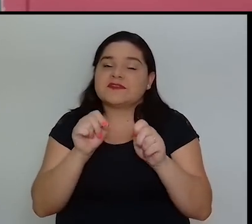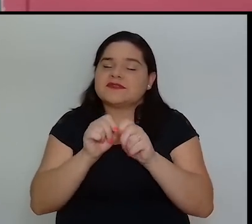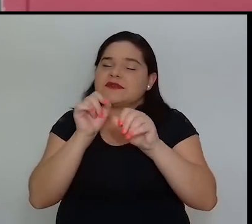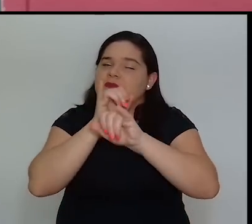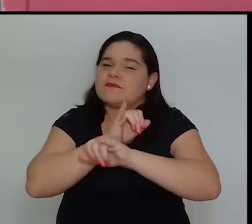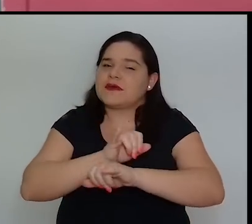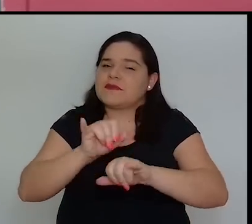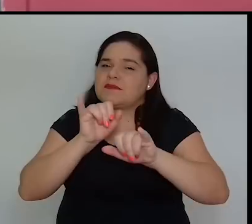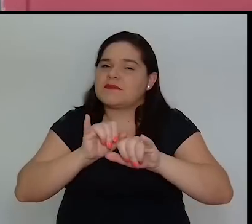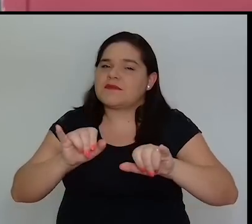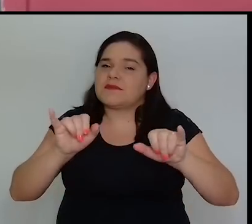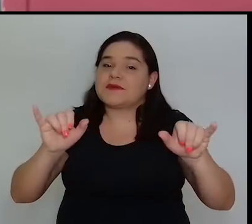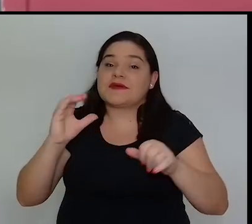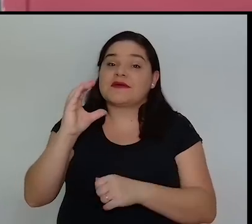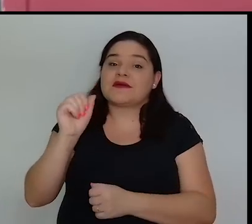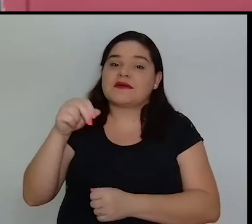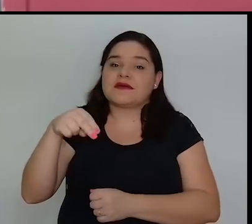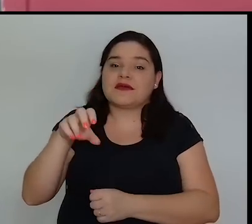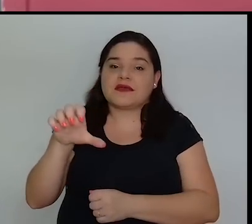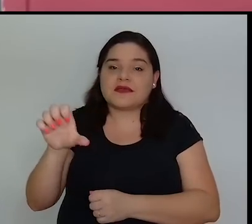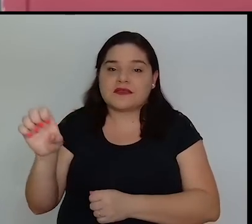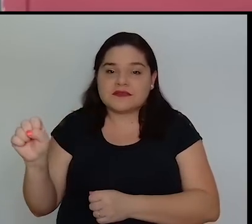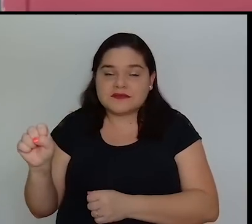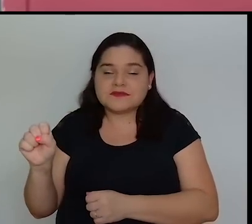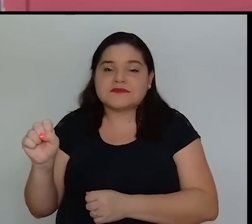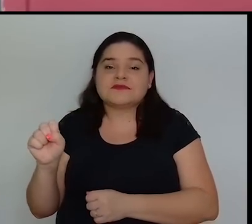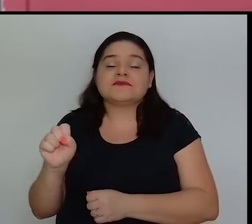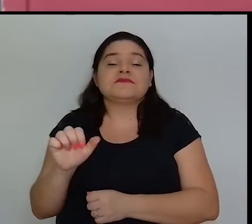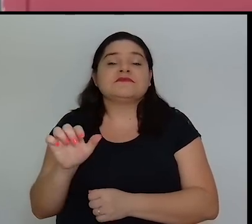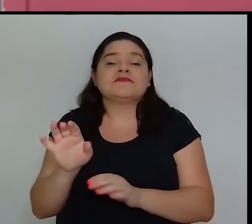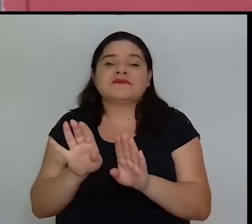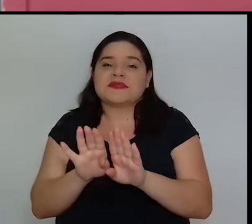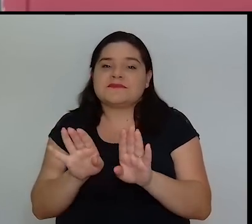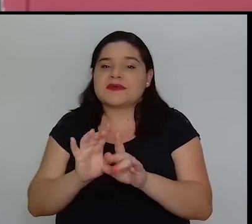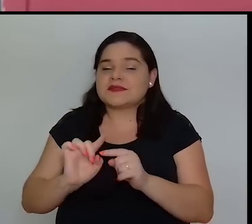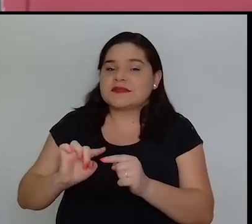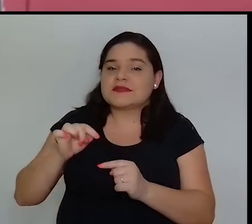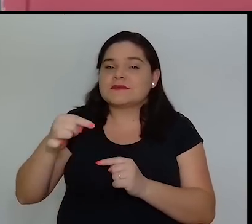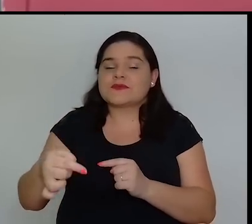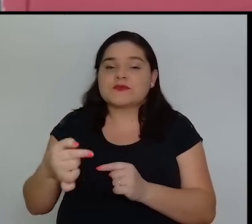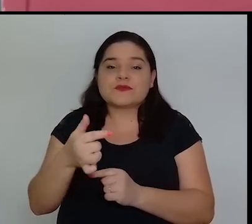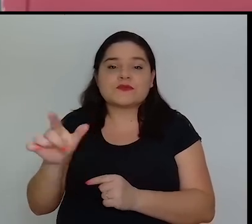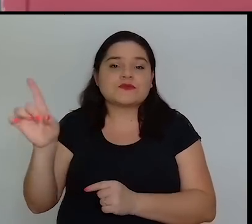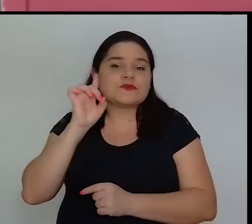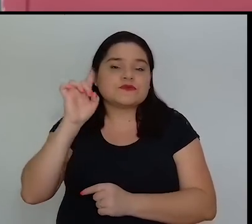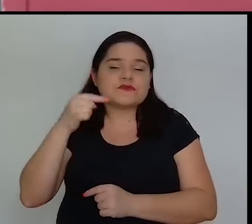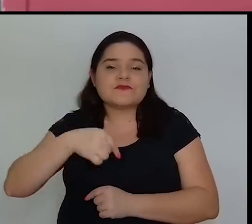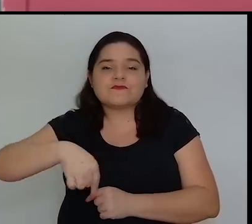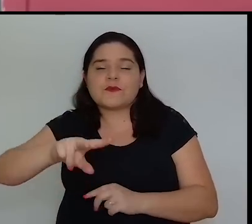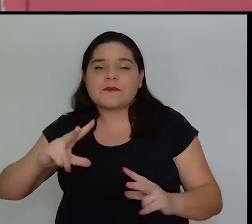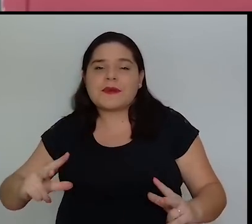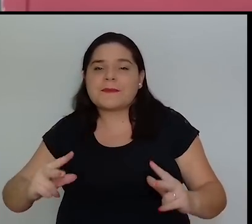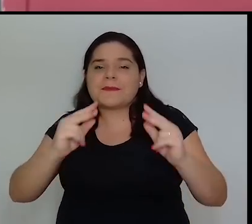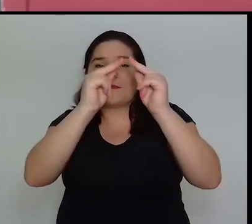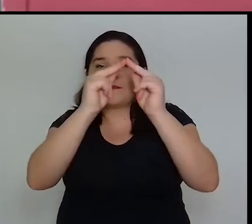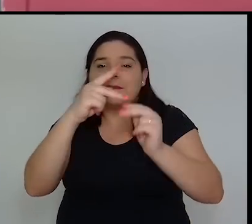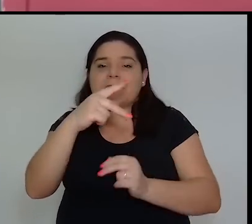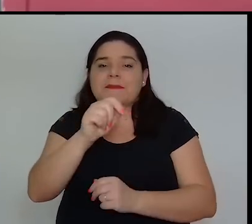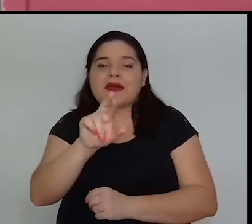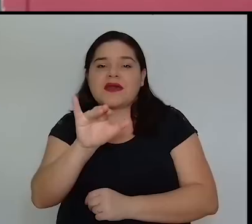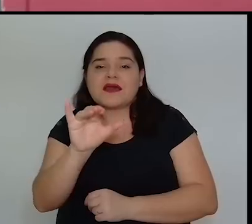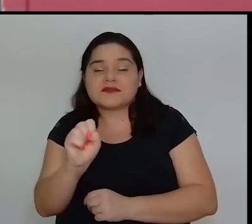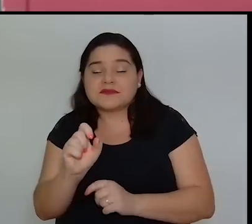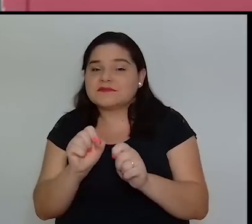em canos numa festa com a meta e depois no dia seguinte fomos para Paris fizemos o lançamento da